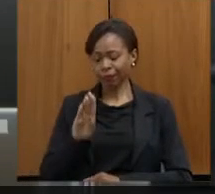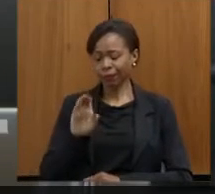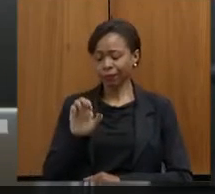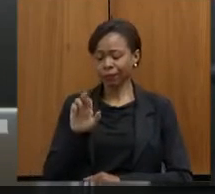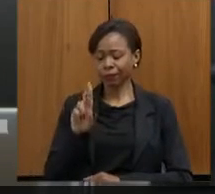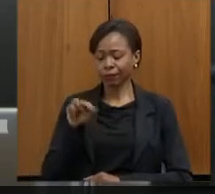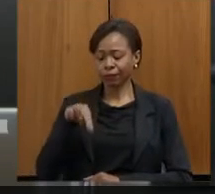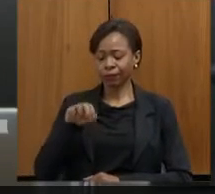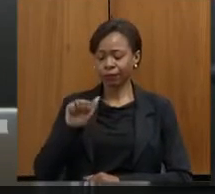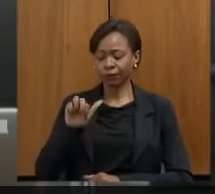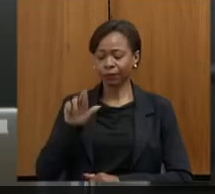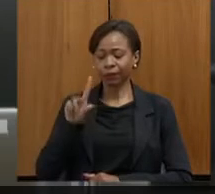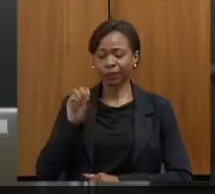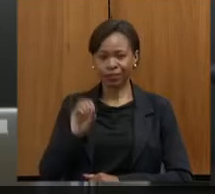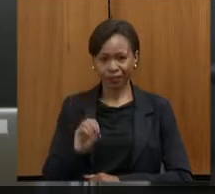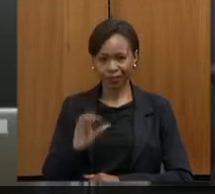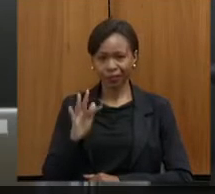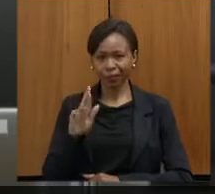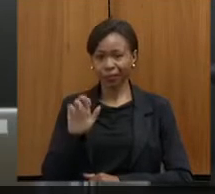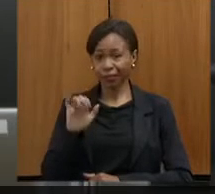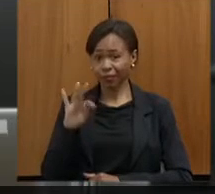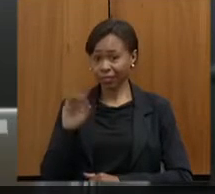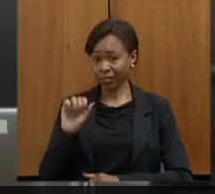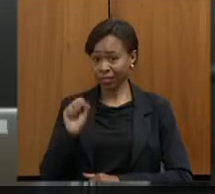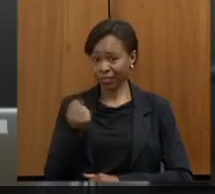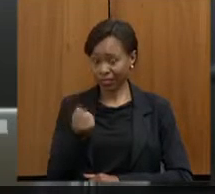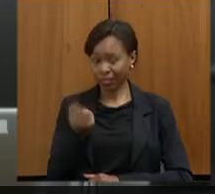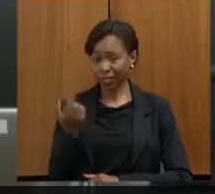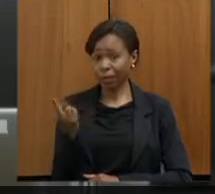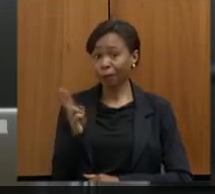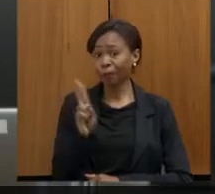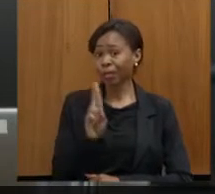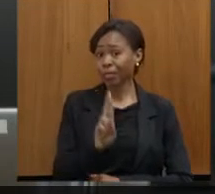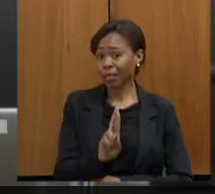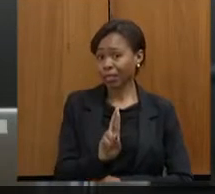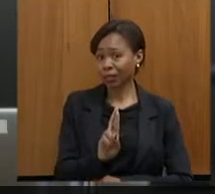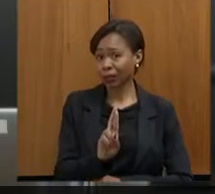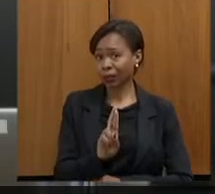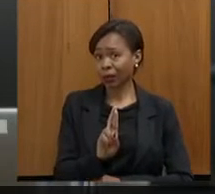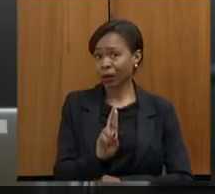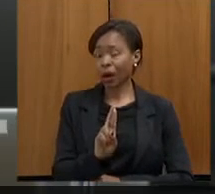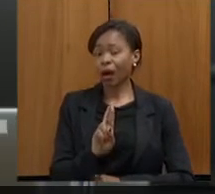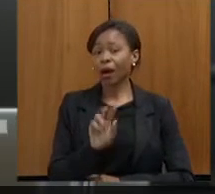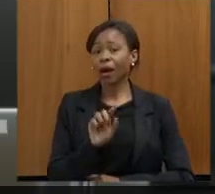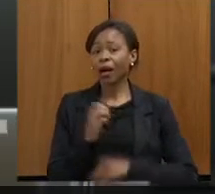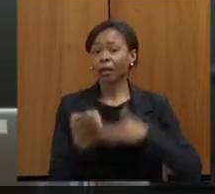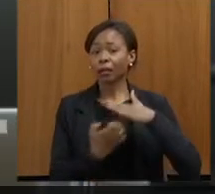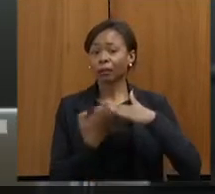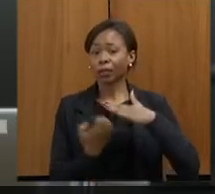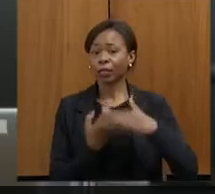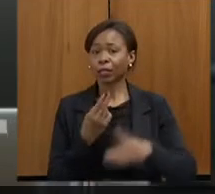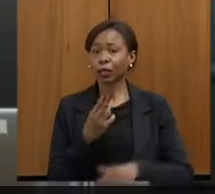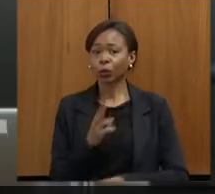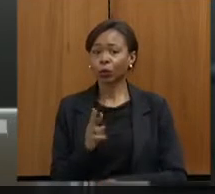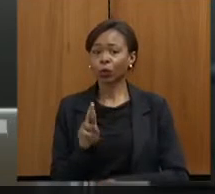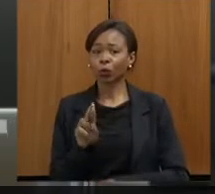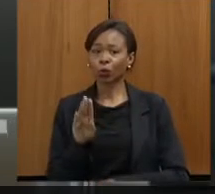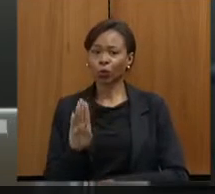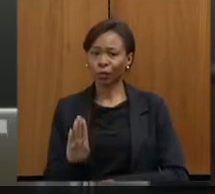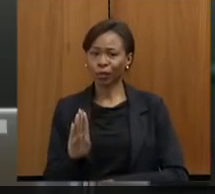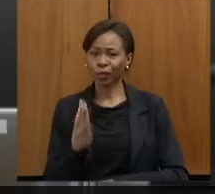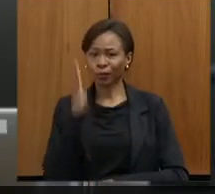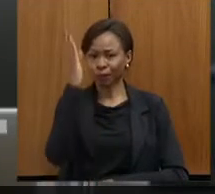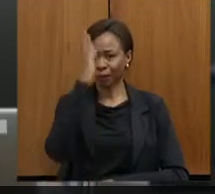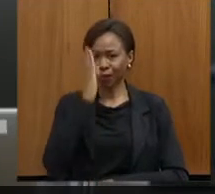Freitas Graciano, representando a empresa Urbi Brasil. Obrigado, Bernardo,